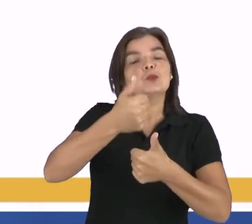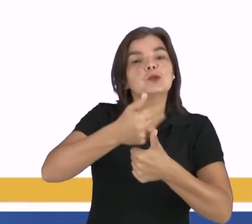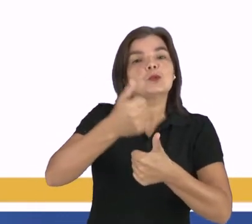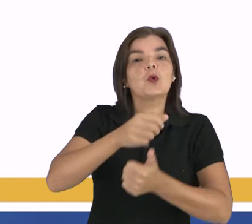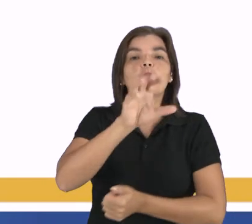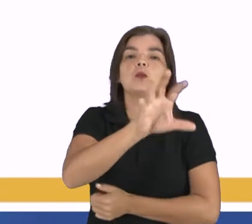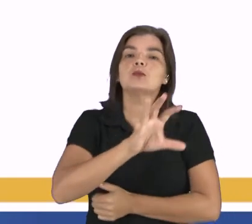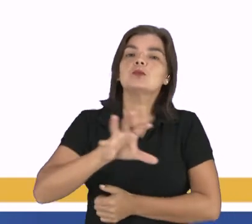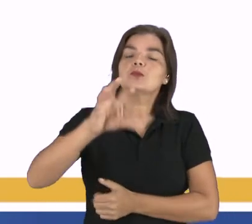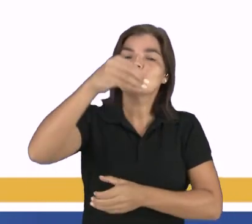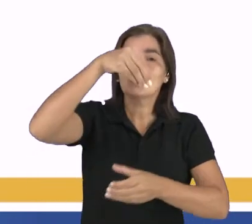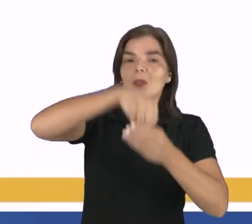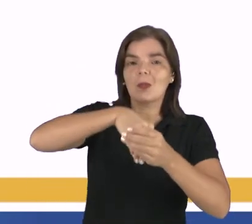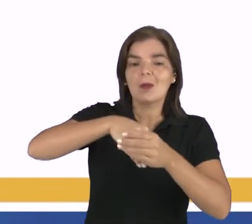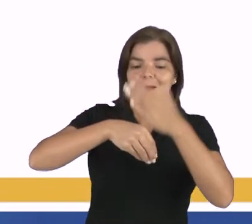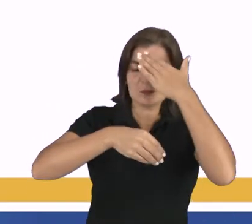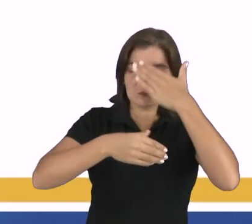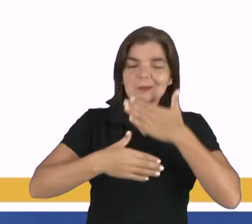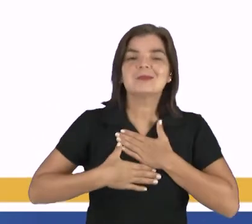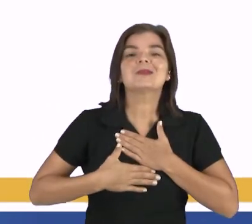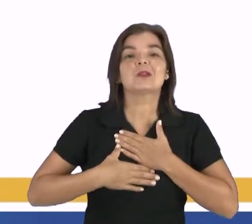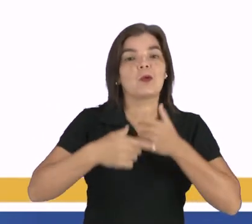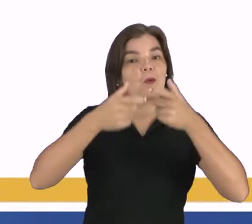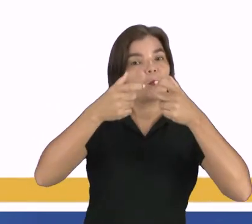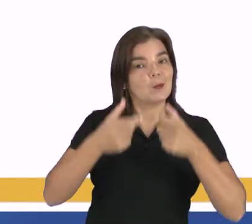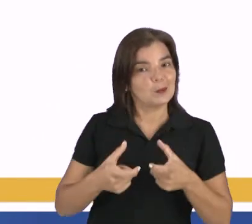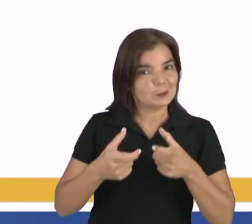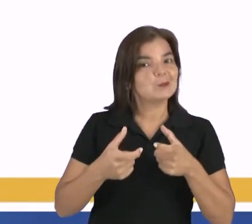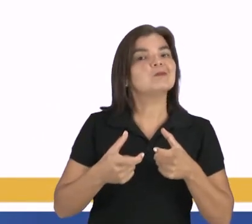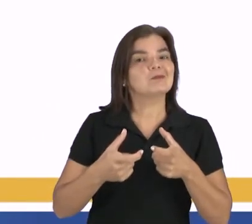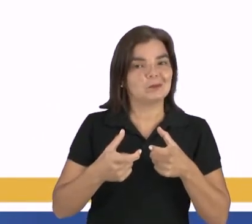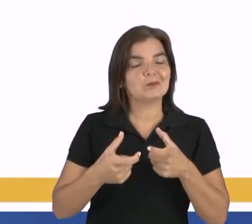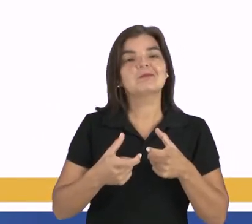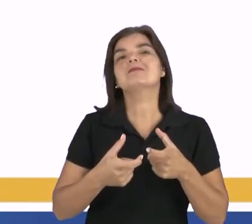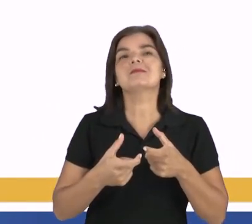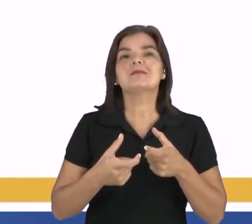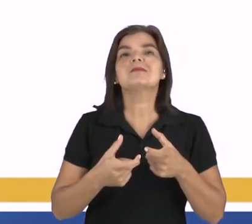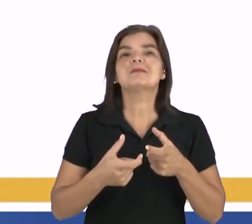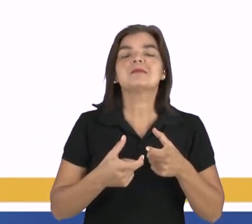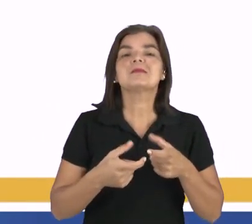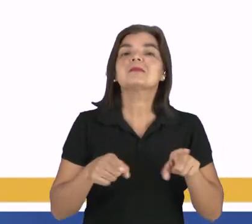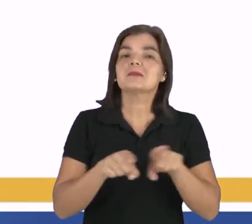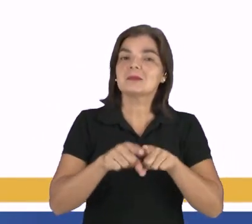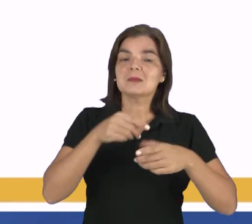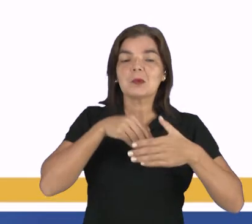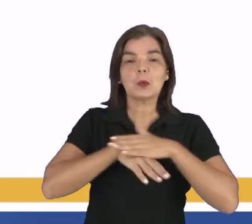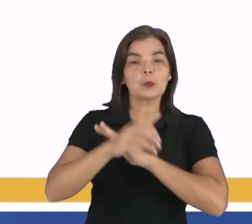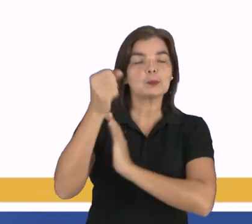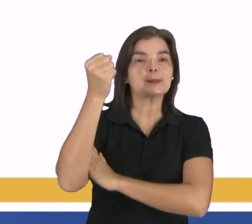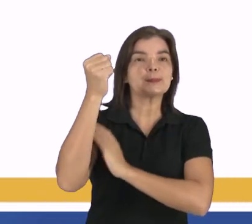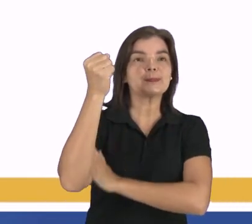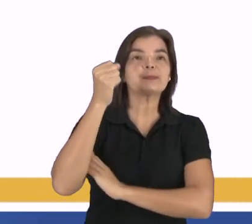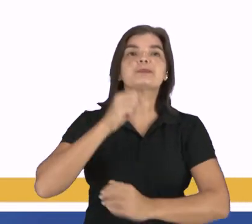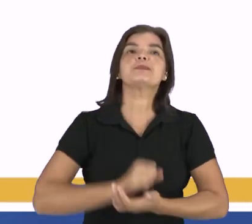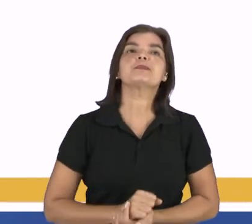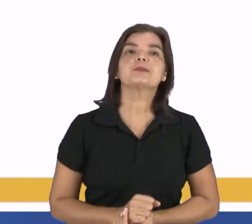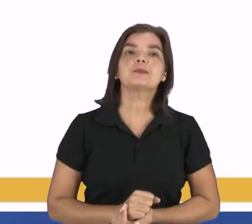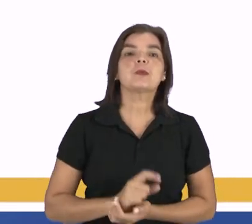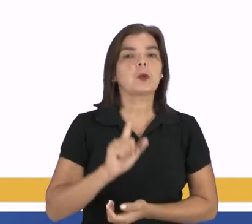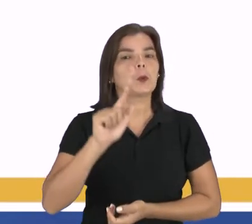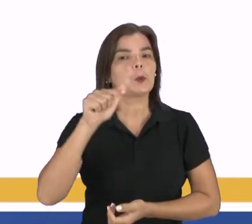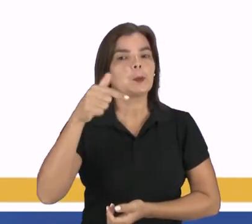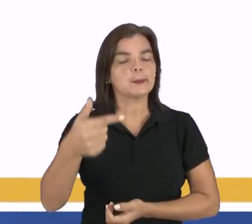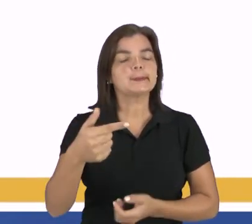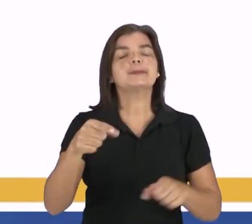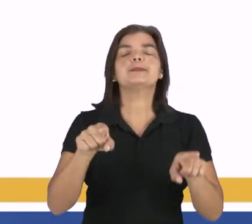A região dentro de si, onde, ou seja, a região dentro de si, que ele guardava sua força.